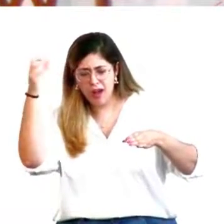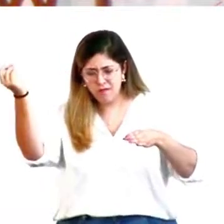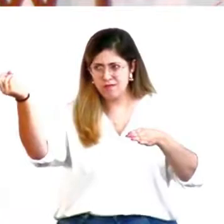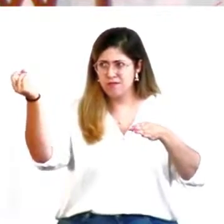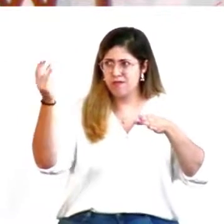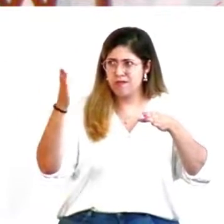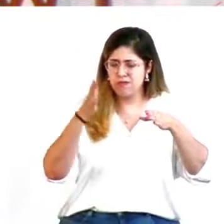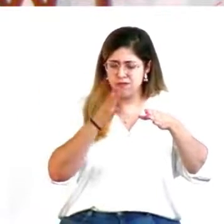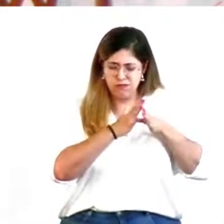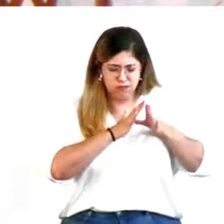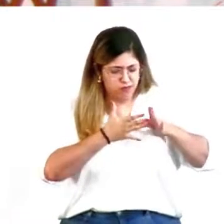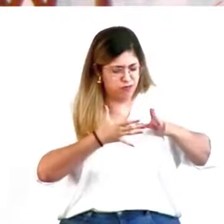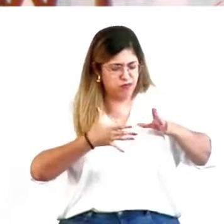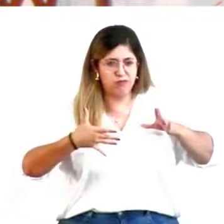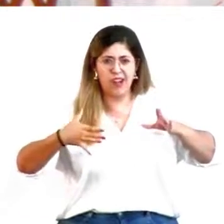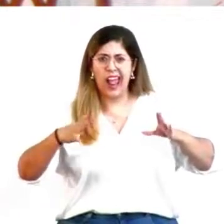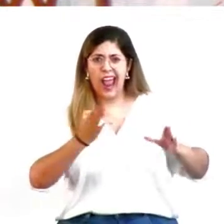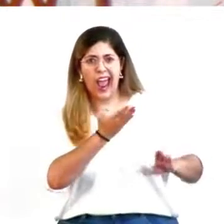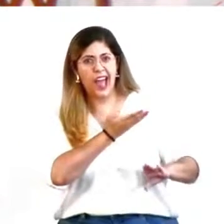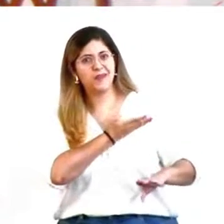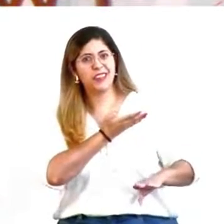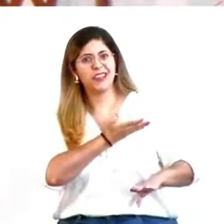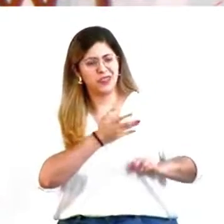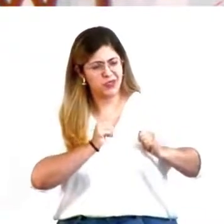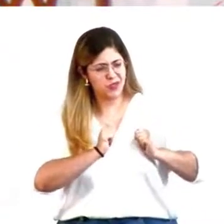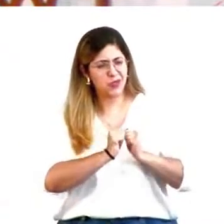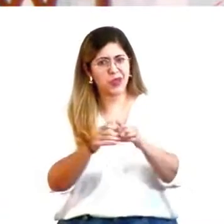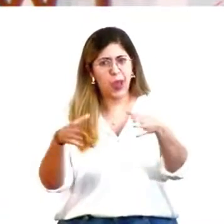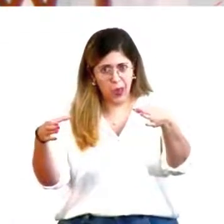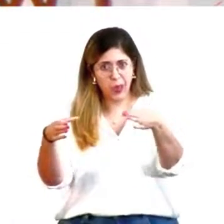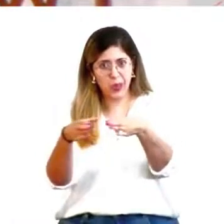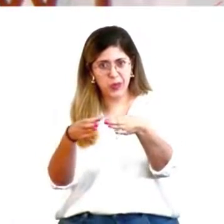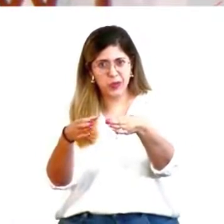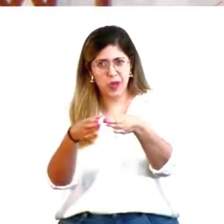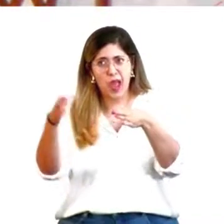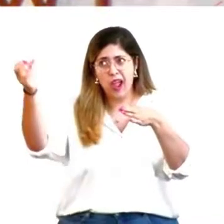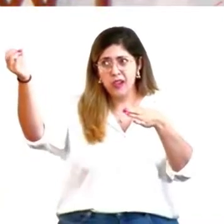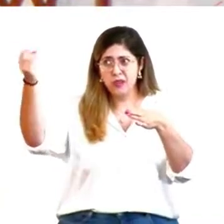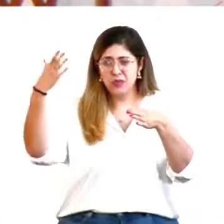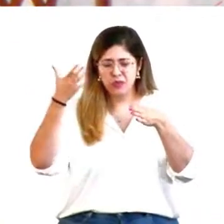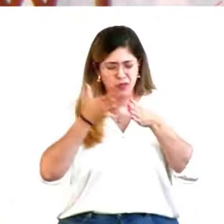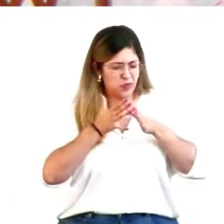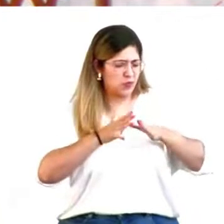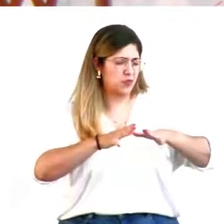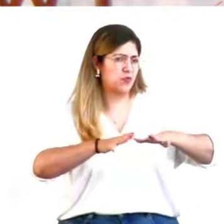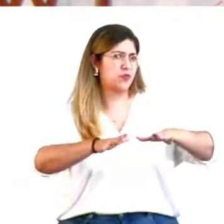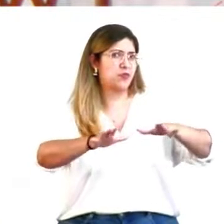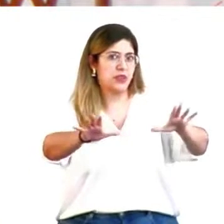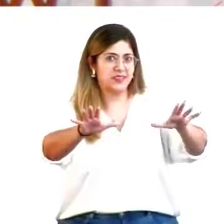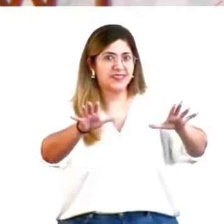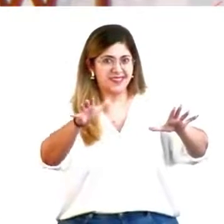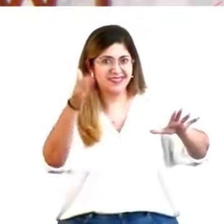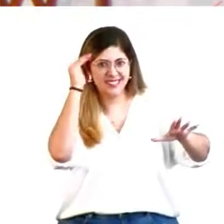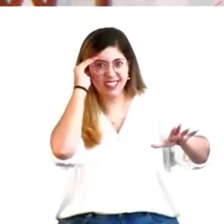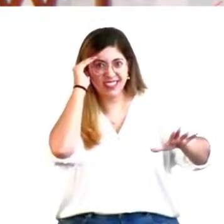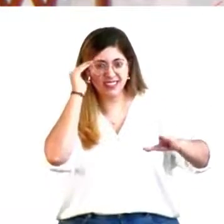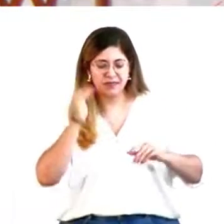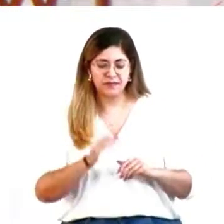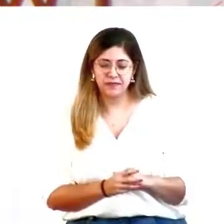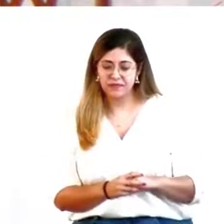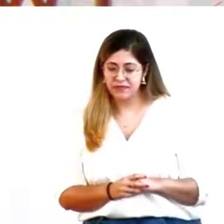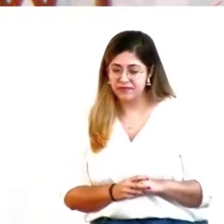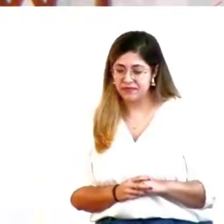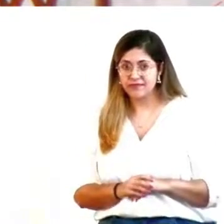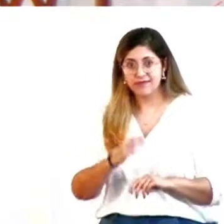Então você desenha seus amigos e você perto deles com esse jato de luz chegando até eles. Tá bom?